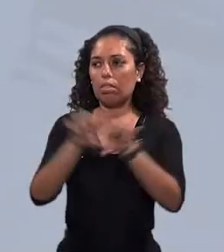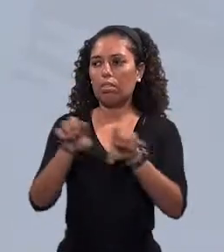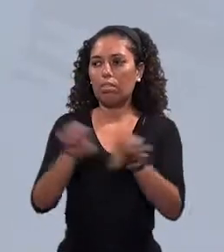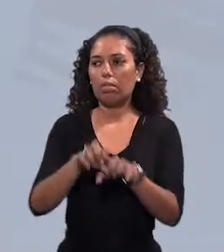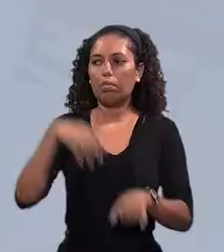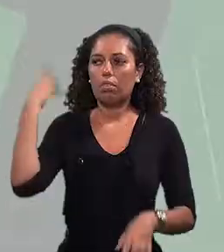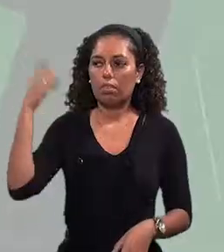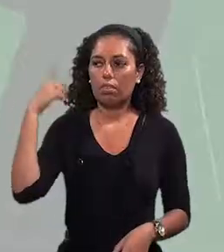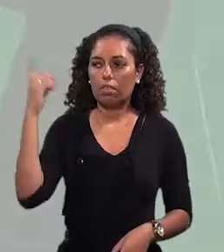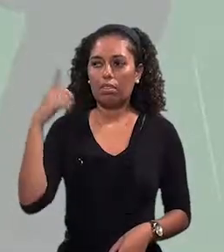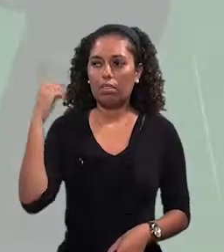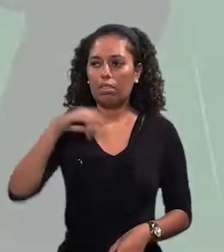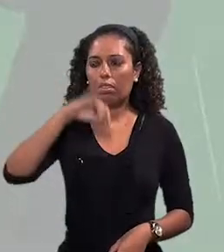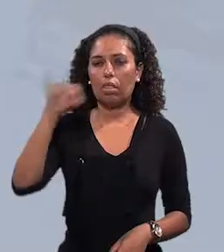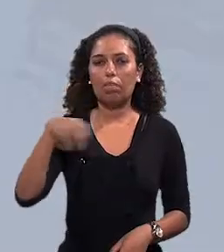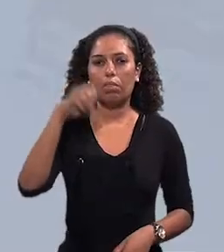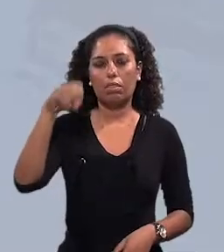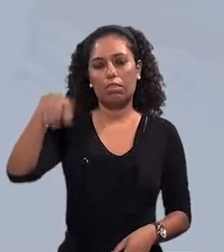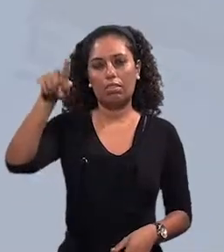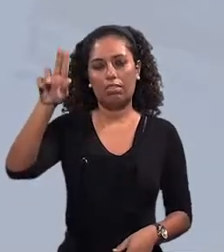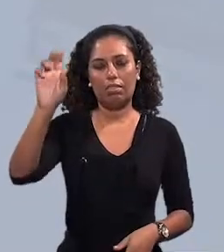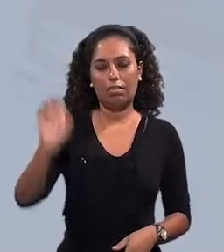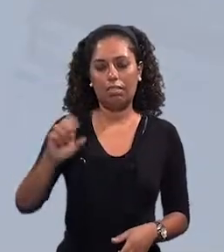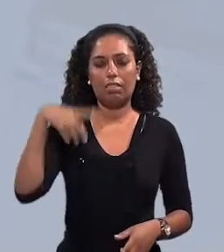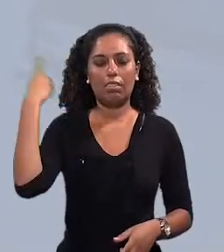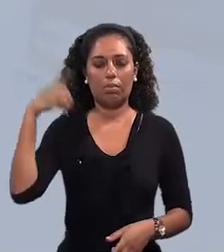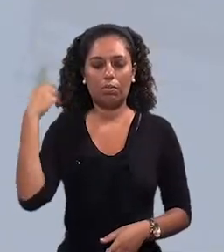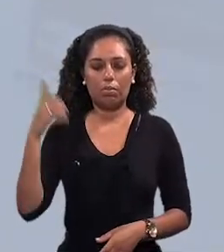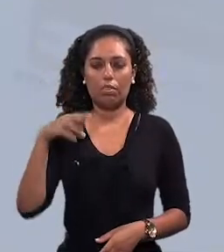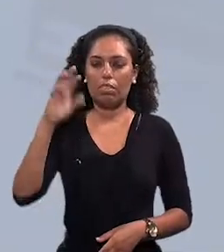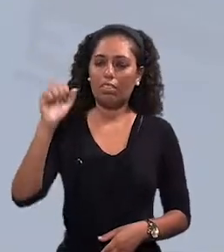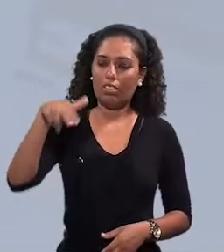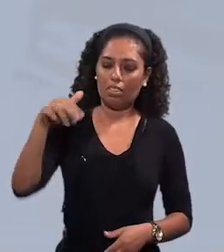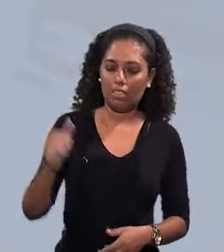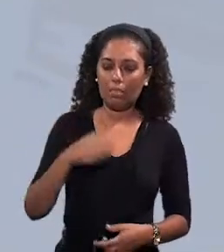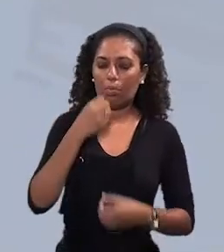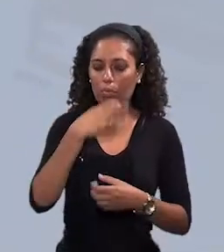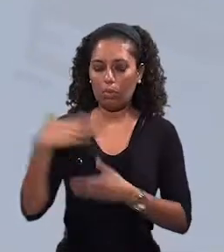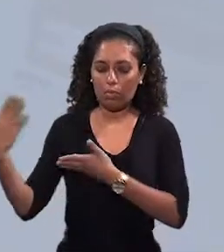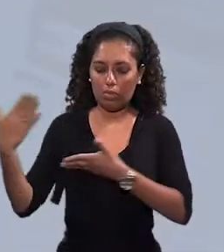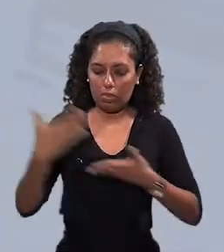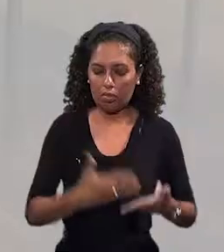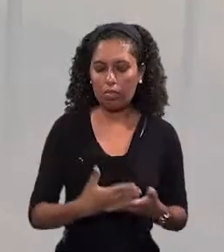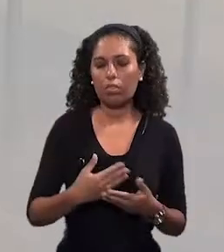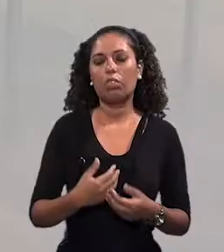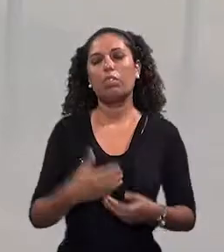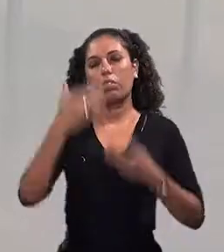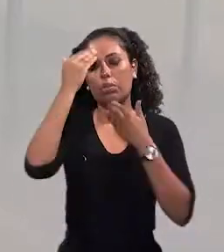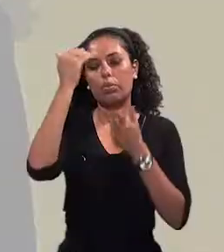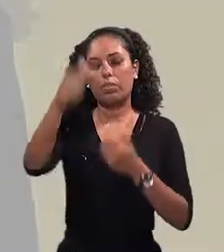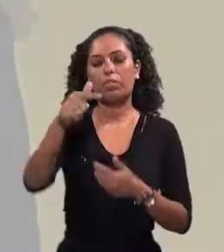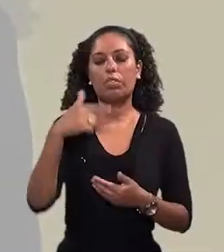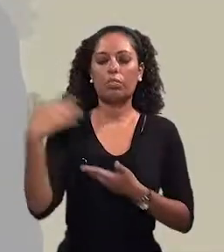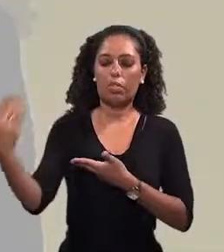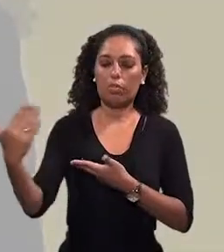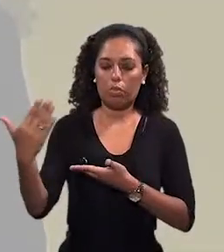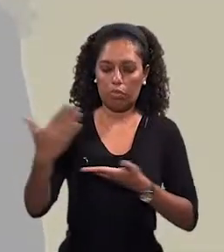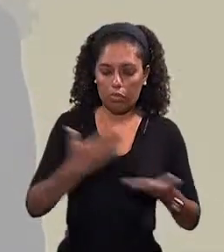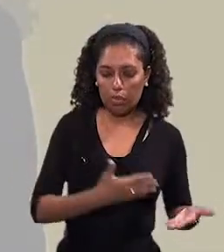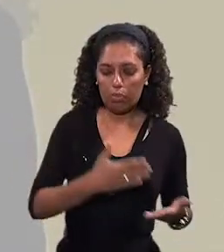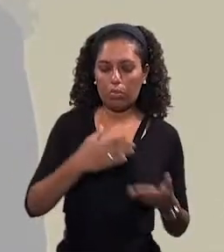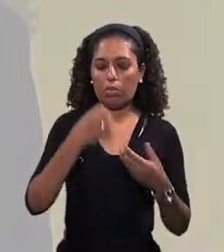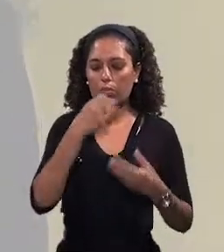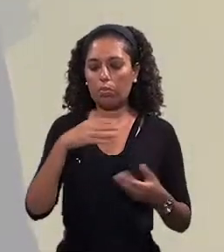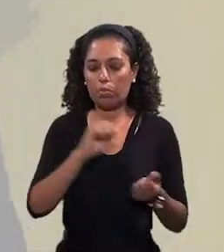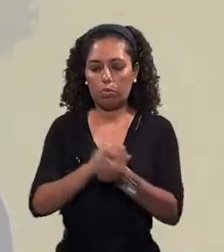deputado Jorge Felipe Neto. Deputado Renan Ferreirinha, muito obrigado pela sua presença aqui no Arena. Obrigado a você, Rui, pelo convite. É um prazer